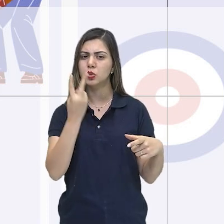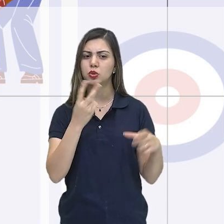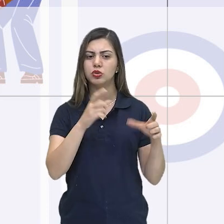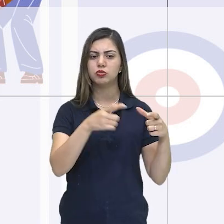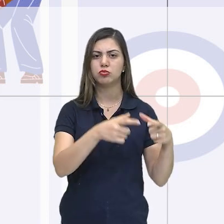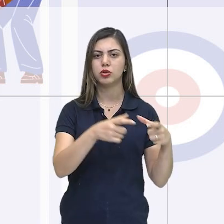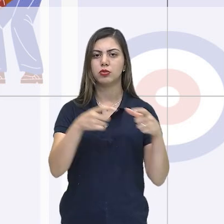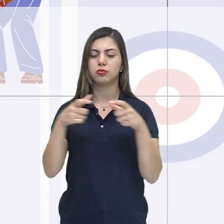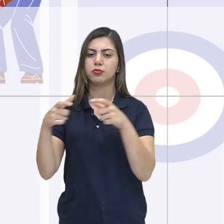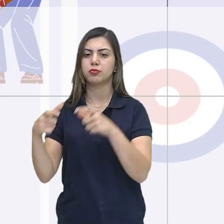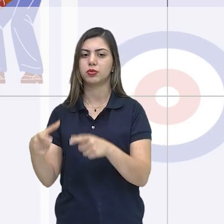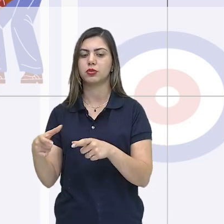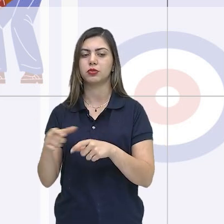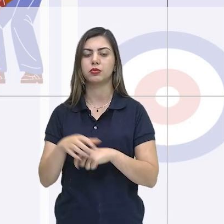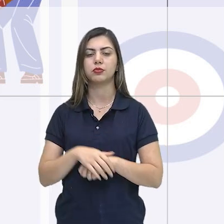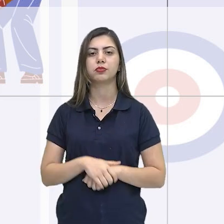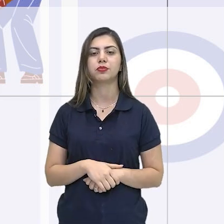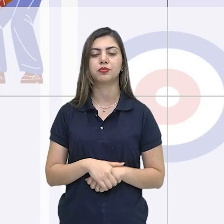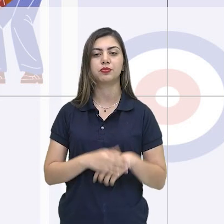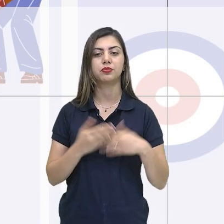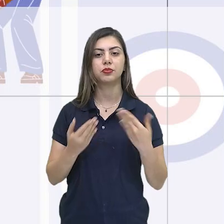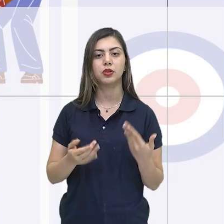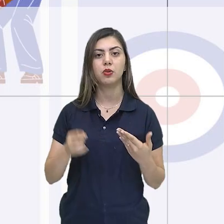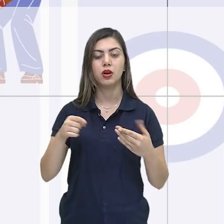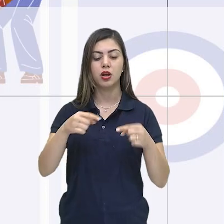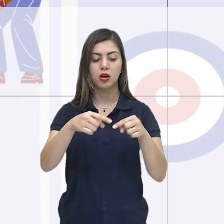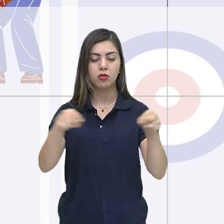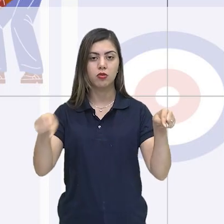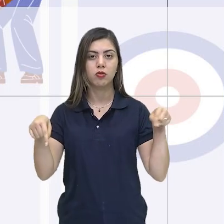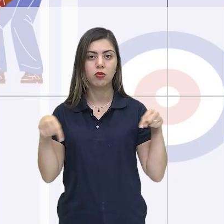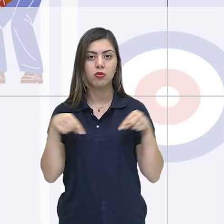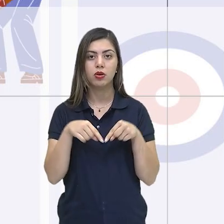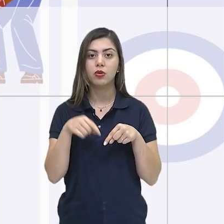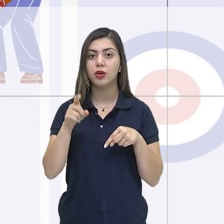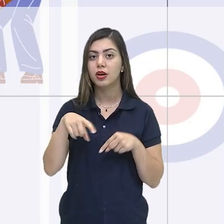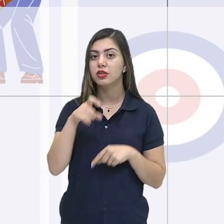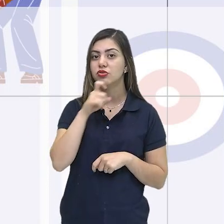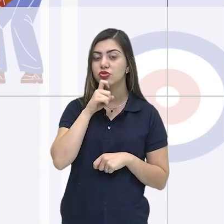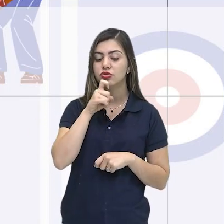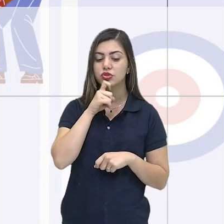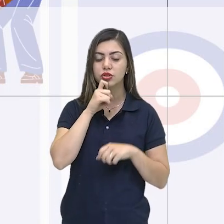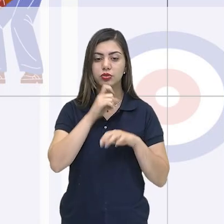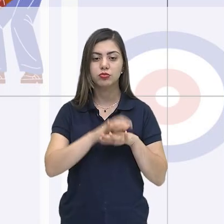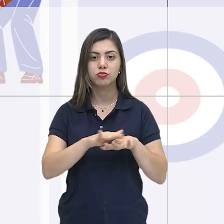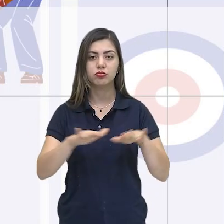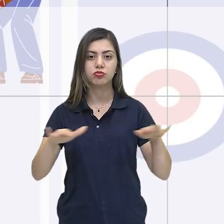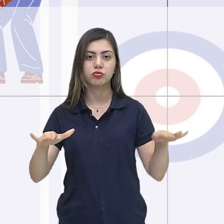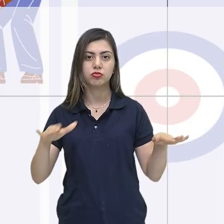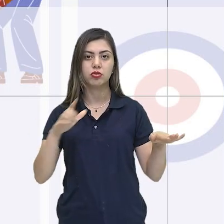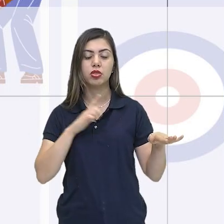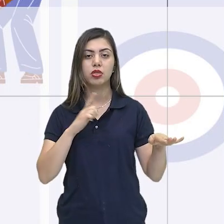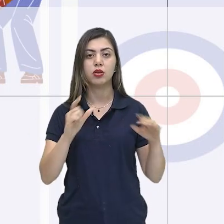A pista para a prática de curling é feita de gelo e tem dimensões de